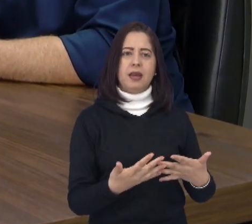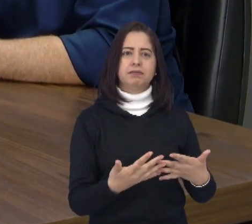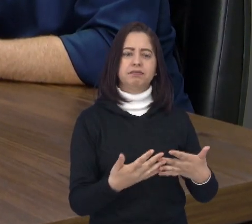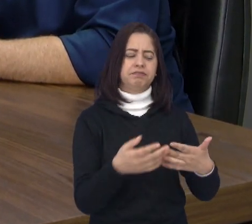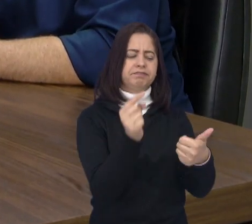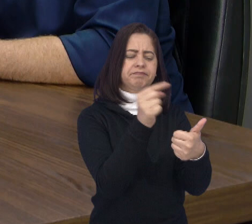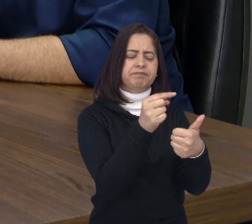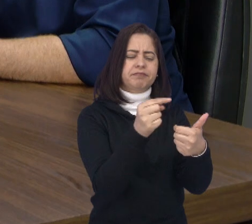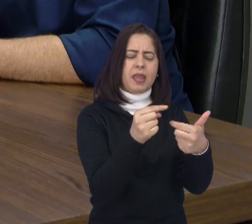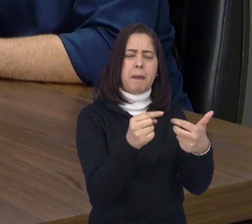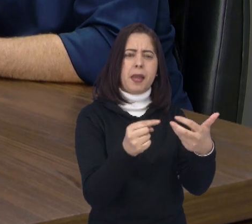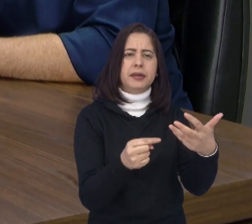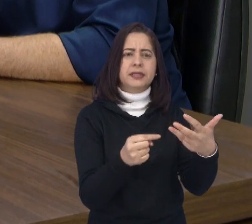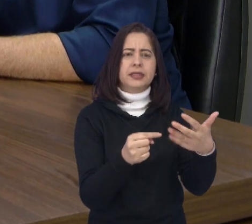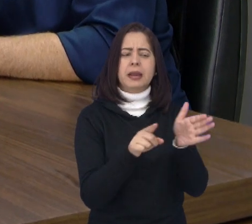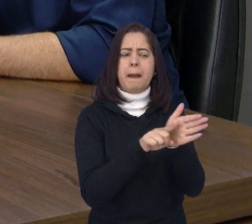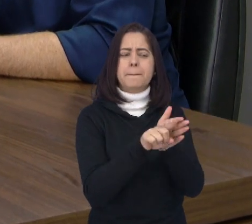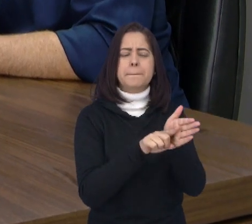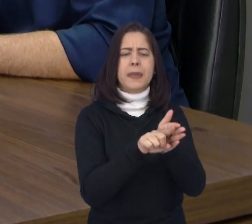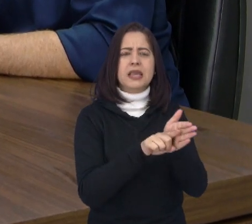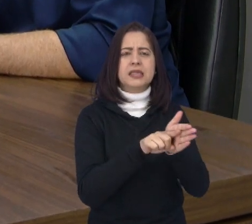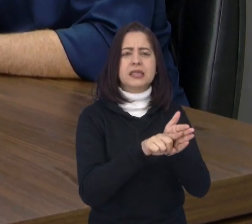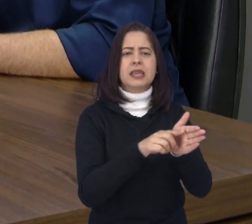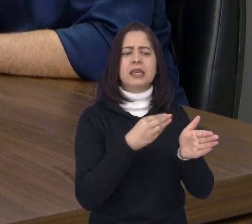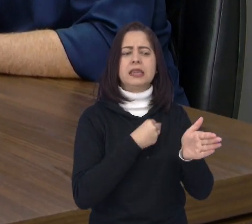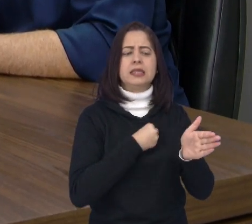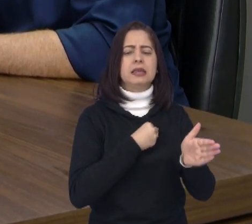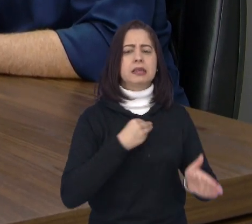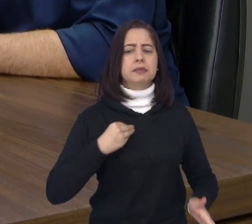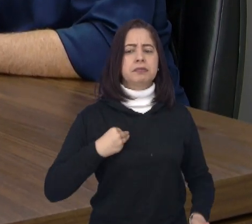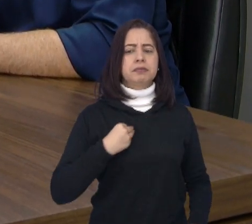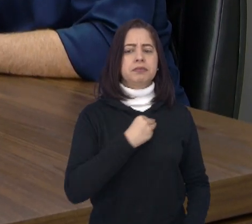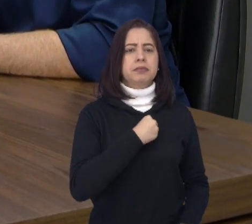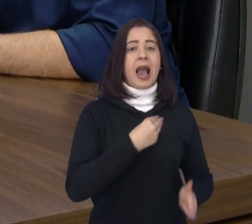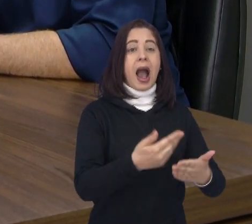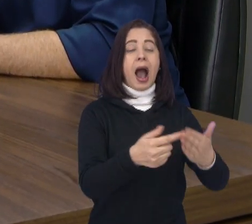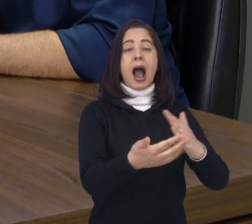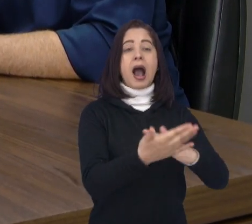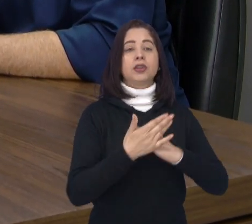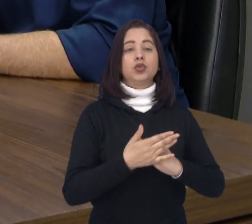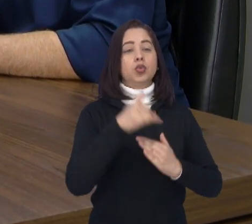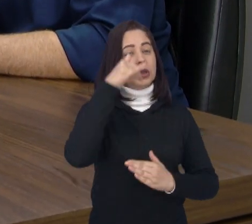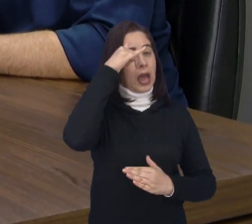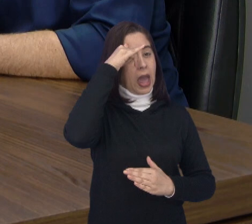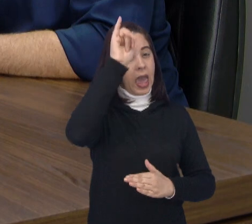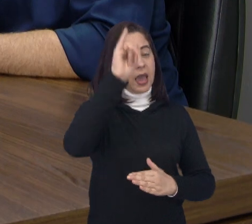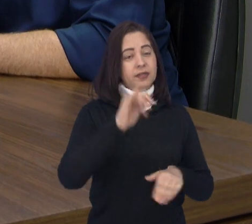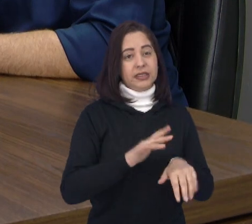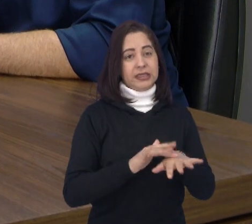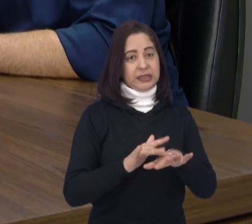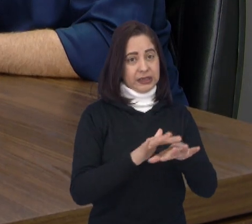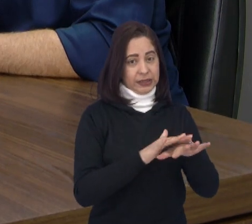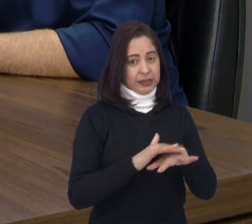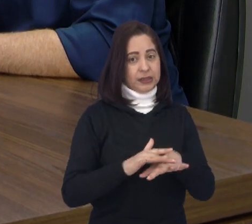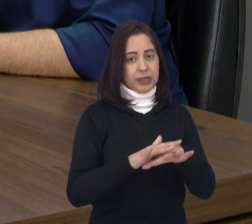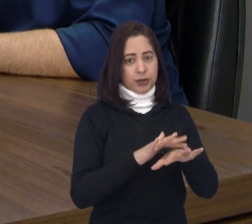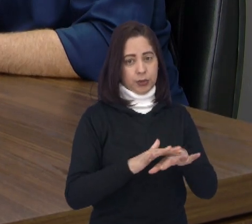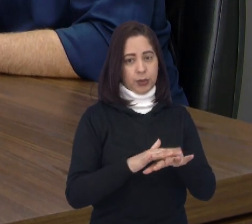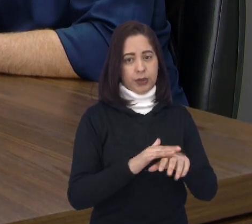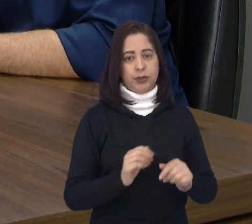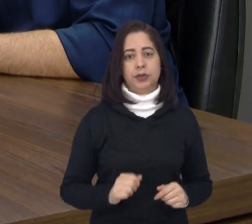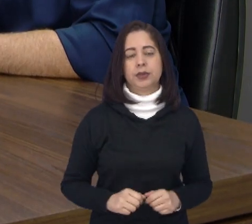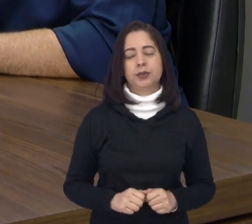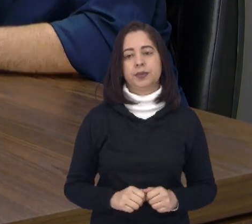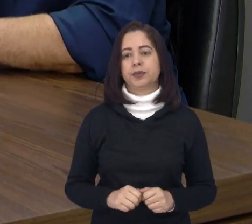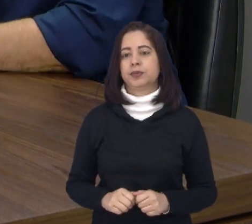benefícios desses exames, né, e como eles ajudam a prevenir essas doenças, né, também, e ajudar a reduzir esses acidentes do trabalho,